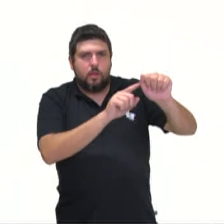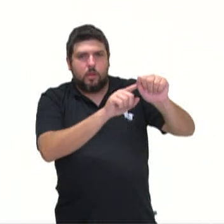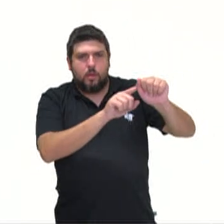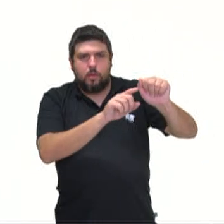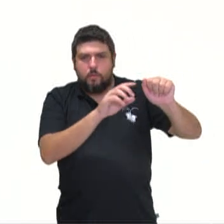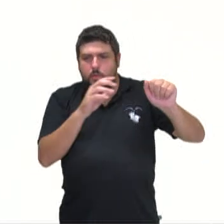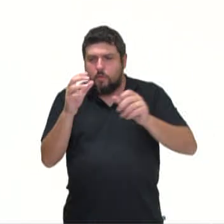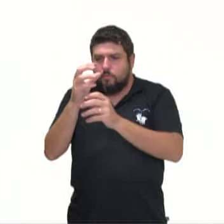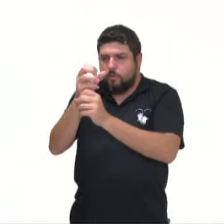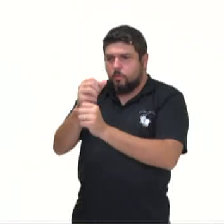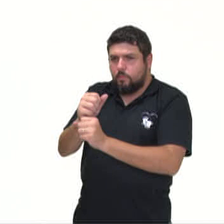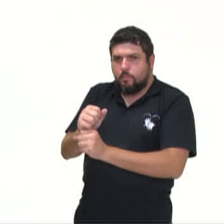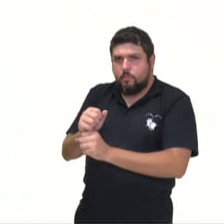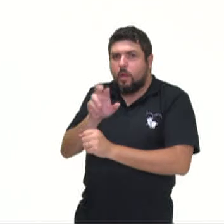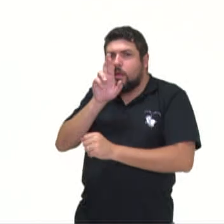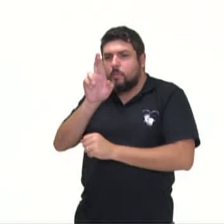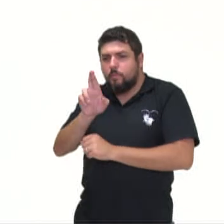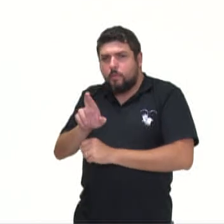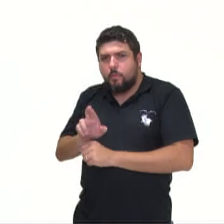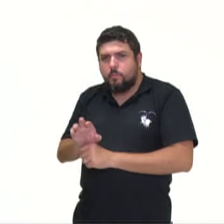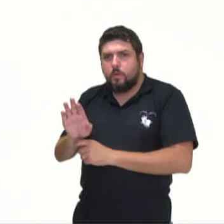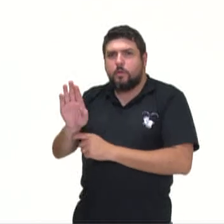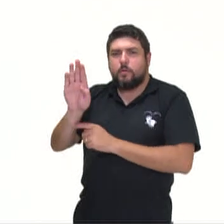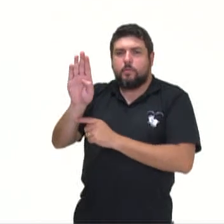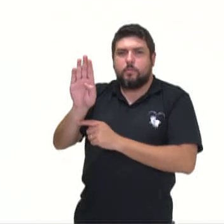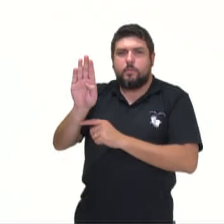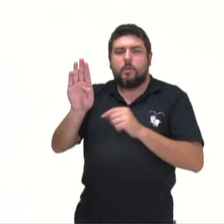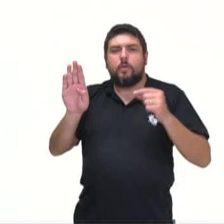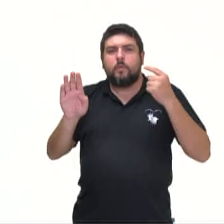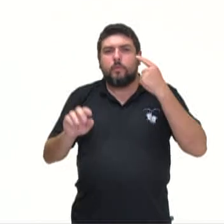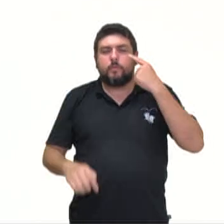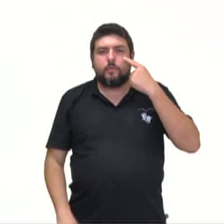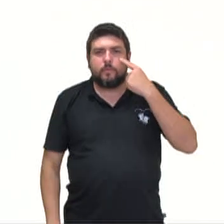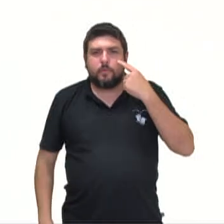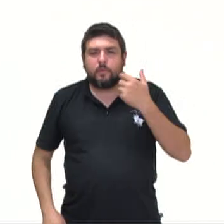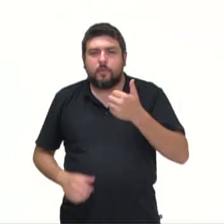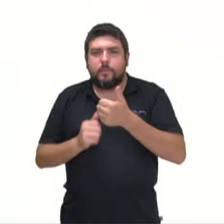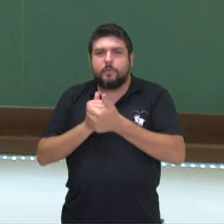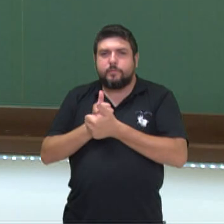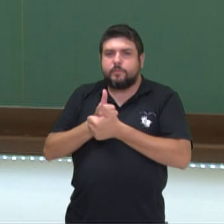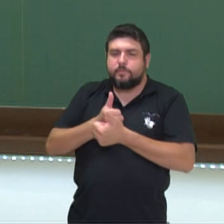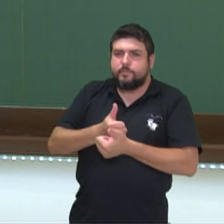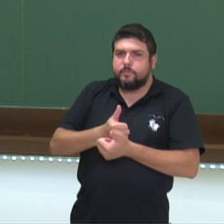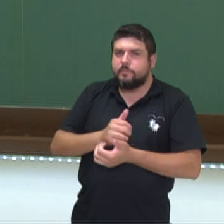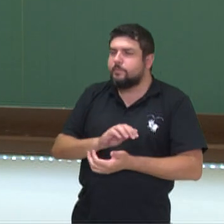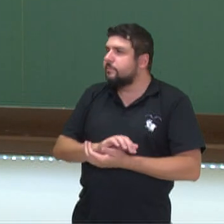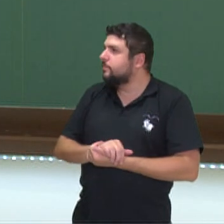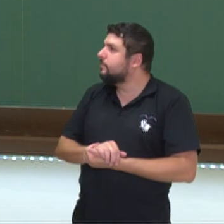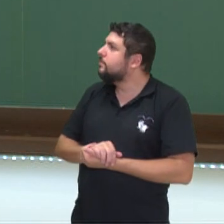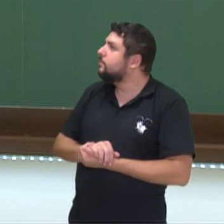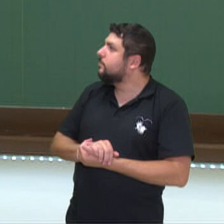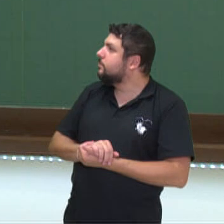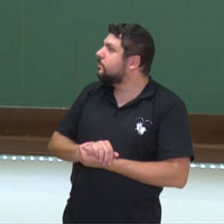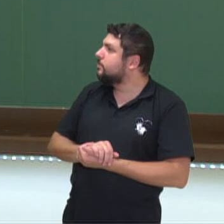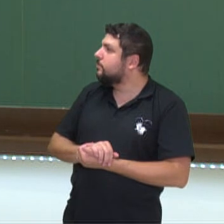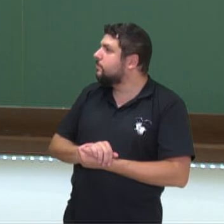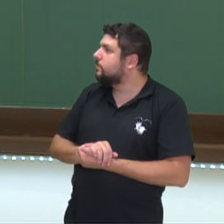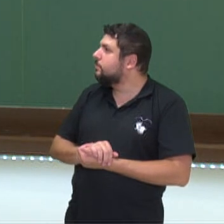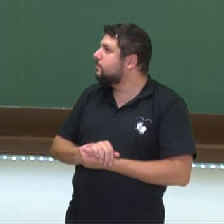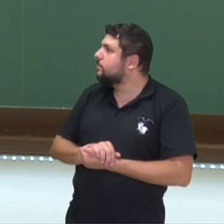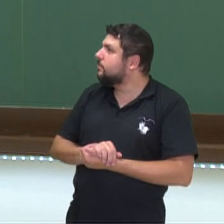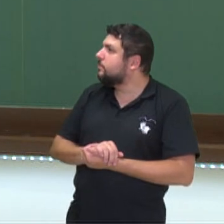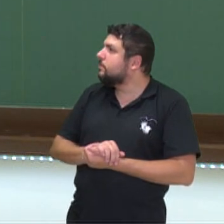coluna A, ok? Então, olha lá, a professora colocou aqui a letra C, né, 480, a resposta da multiplicação